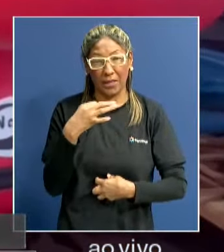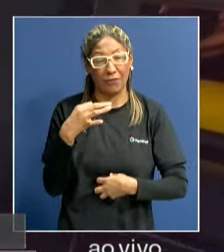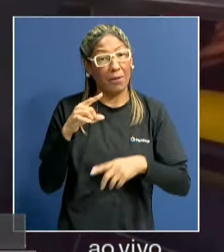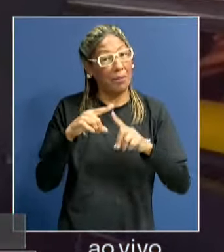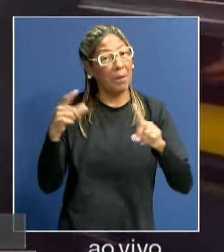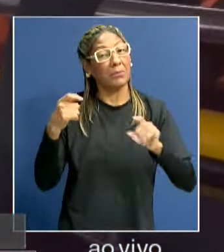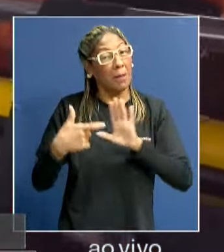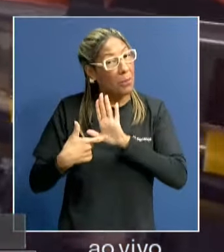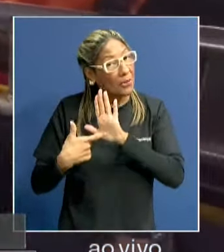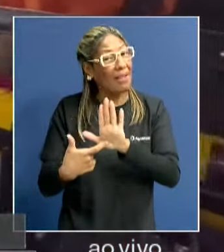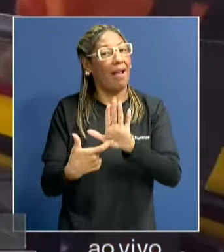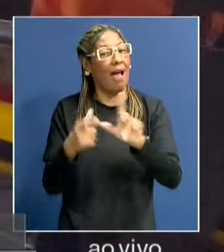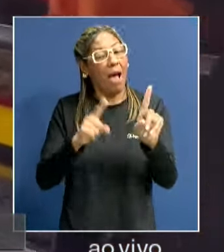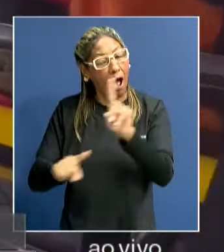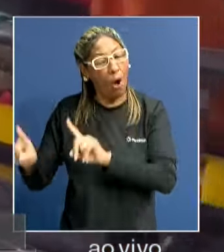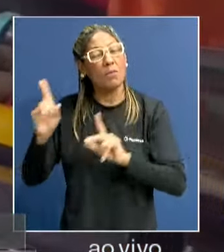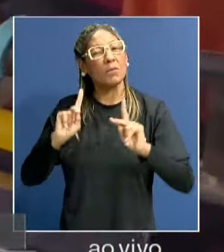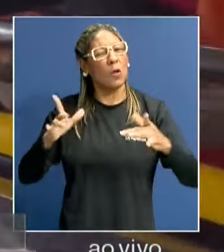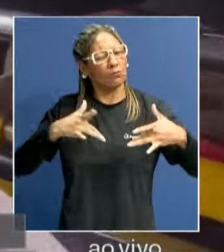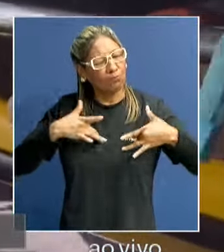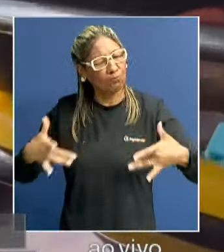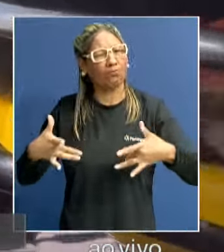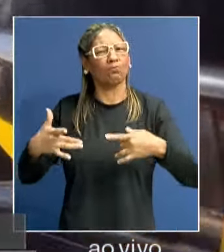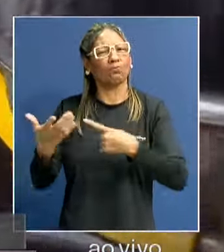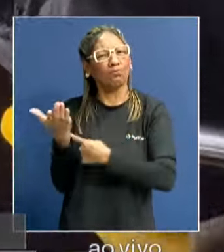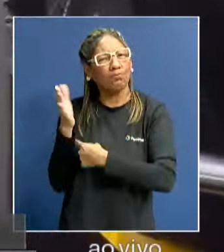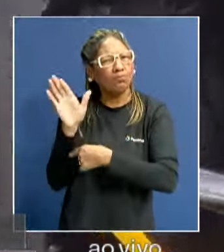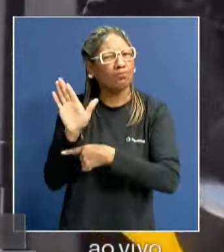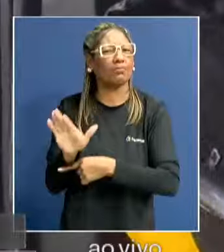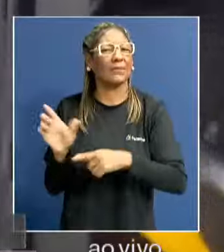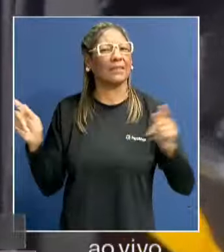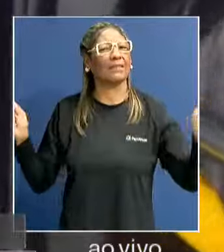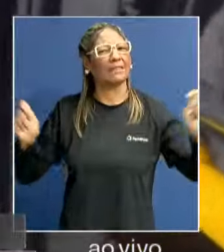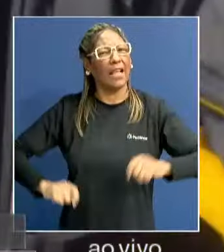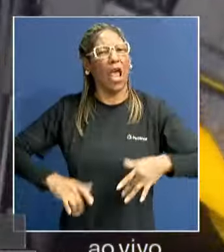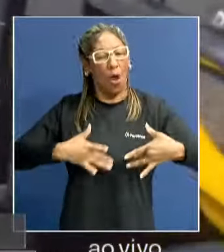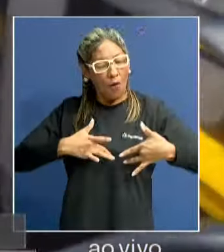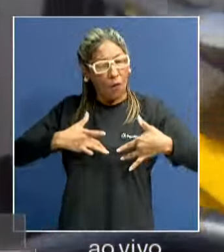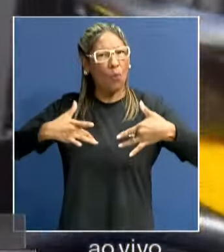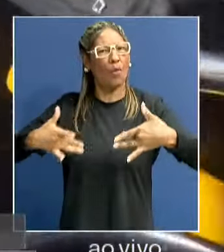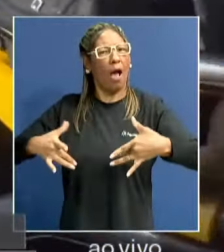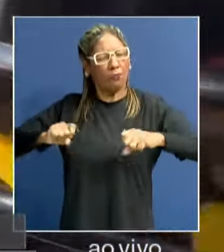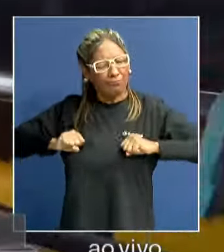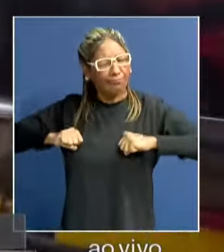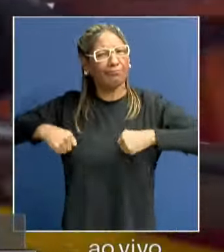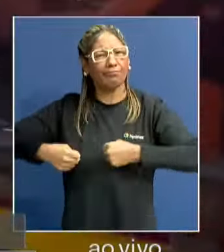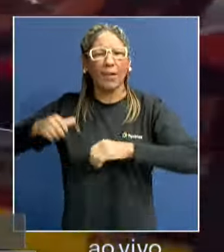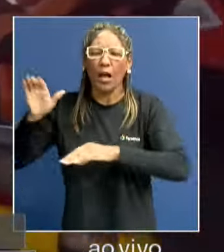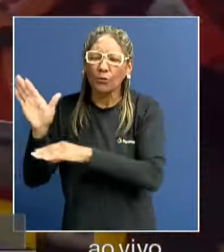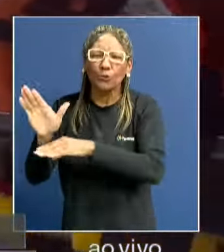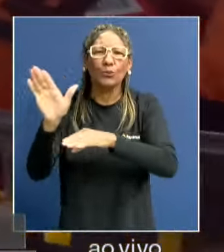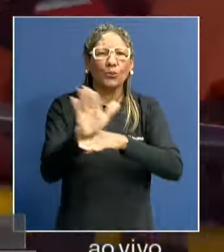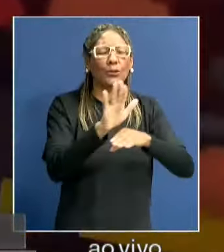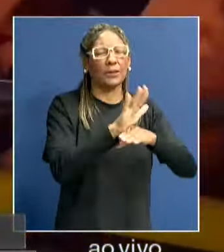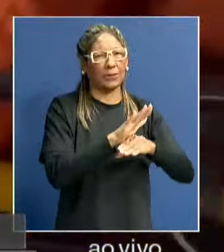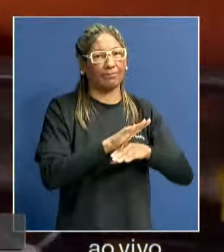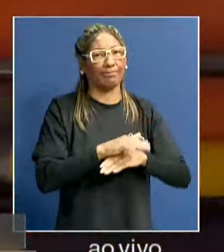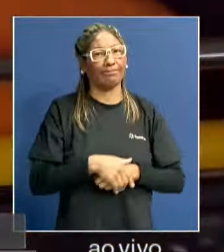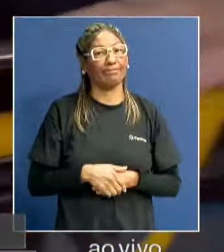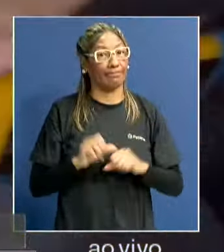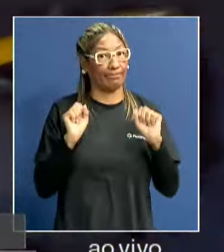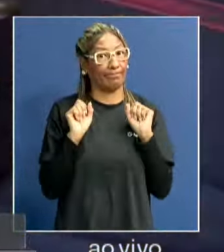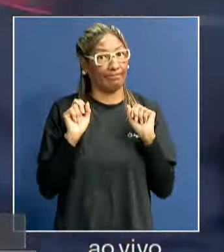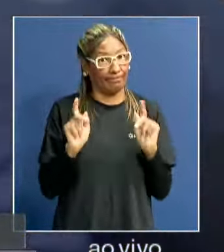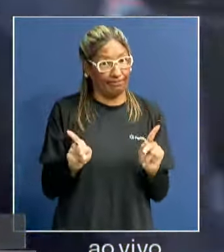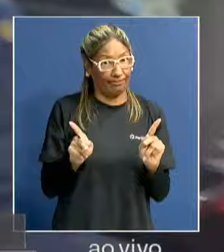precisa mostrar iniciativas de solidariedade, né, desse voluntariado que realmente está fazendo a diferença. Ok? Quando